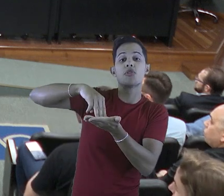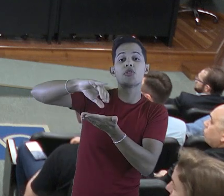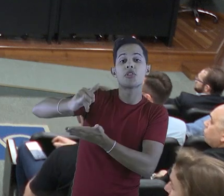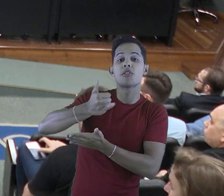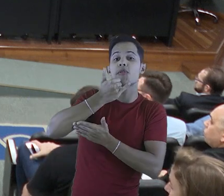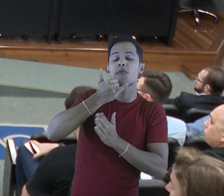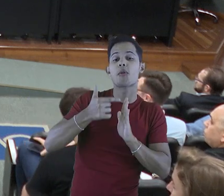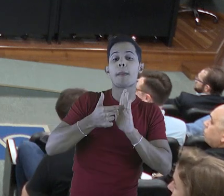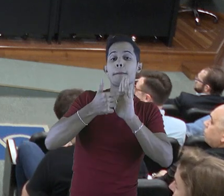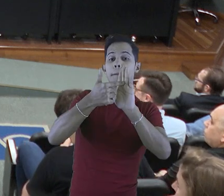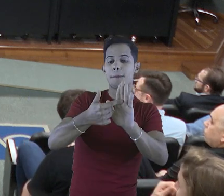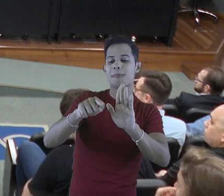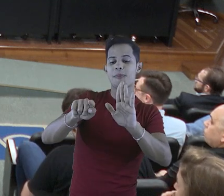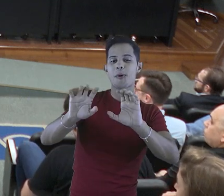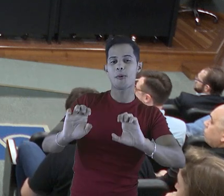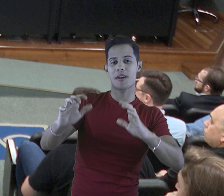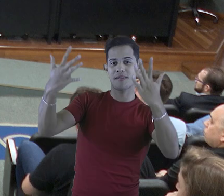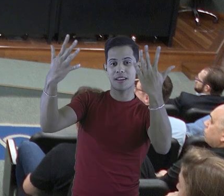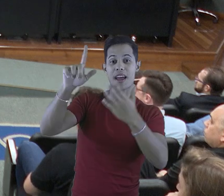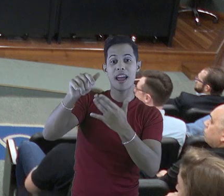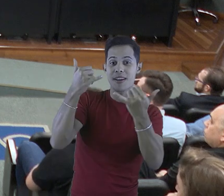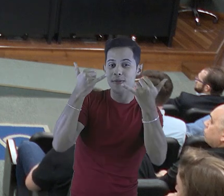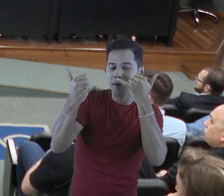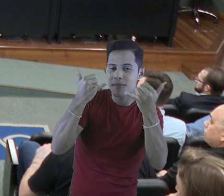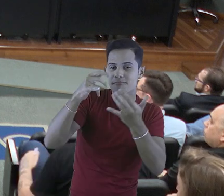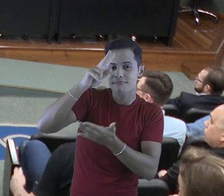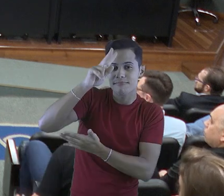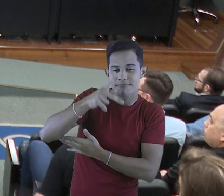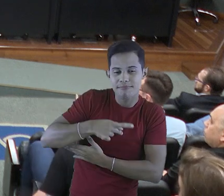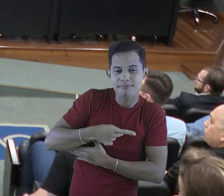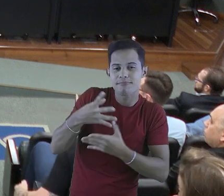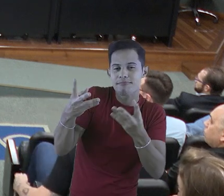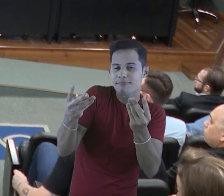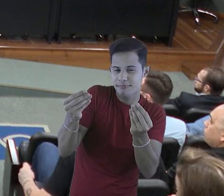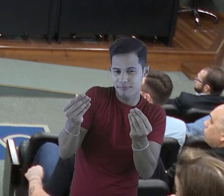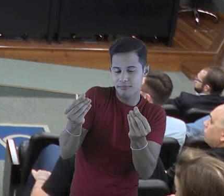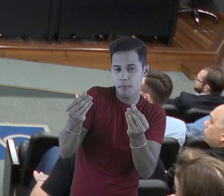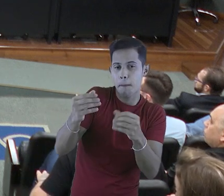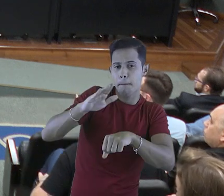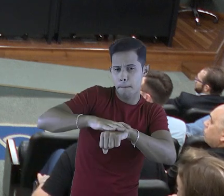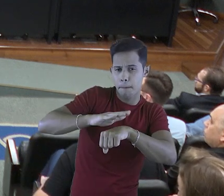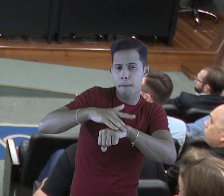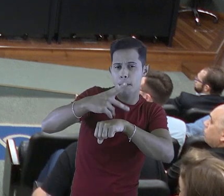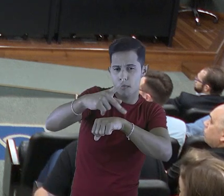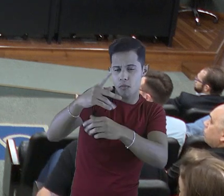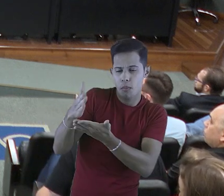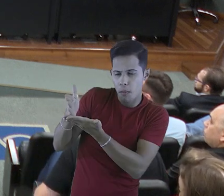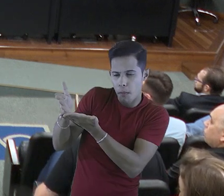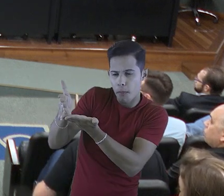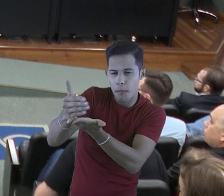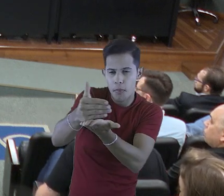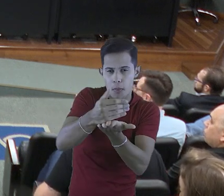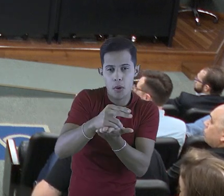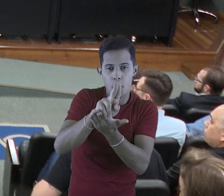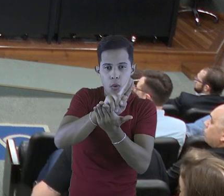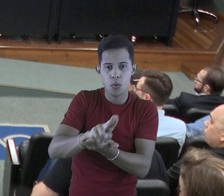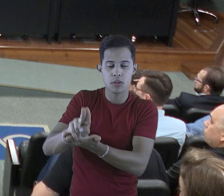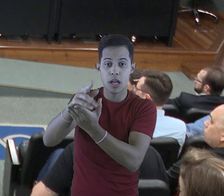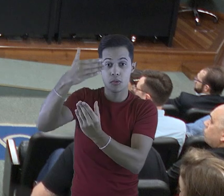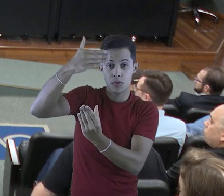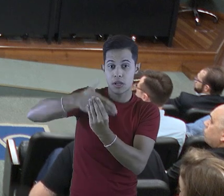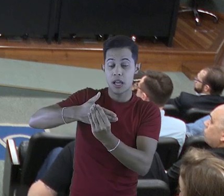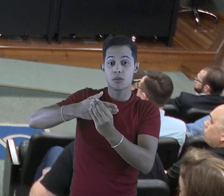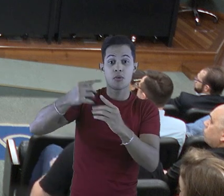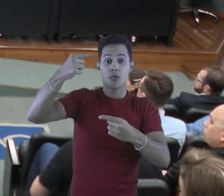pessoal sensível. Porque você pode coletar esse dado para usar naquele processo específico de forma irregular. Então, não é se é o dado